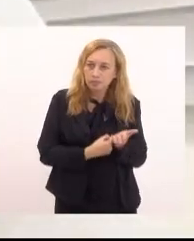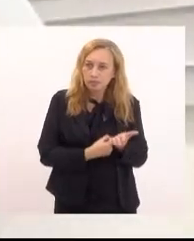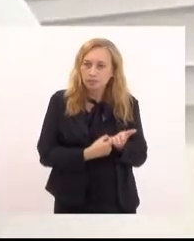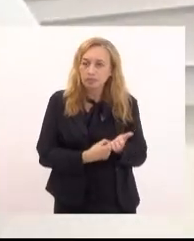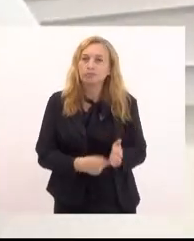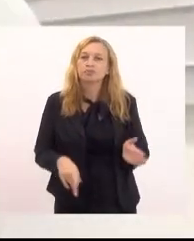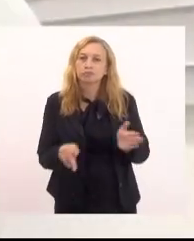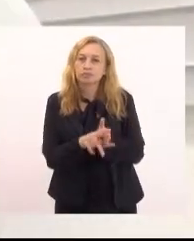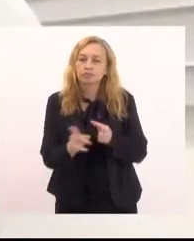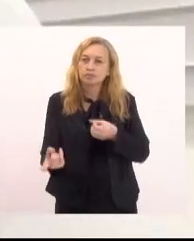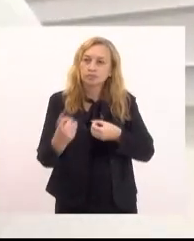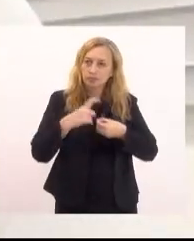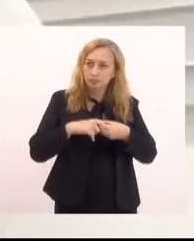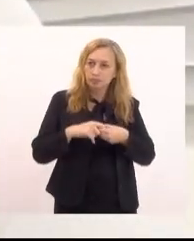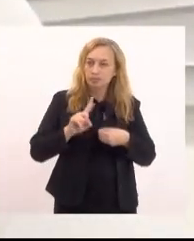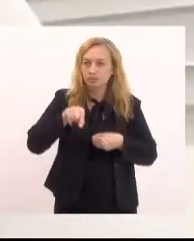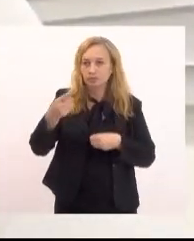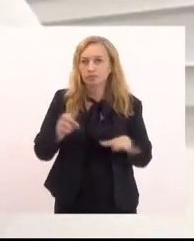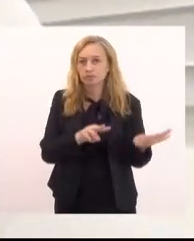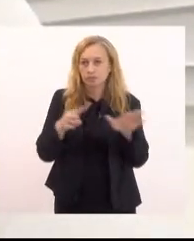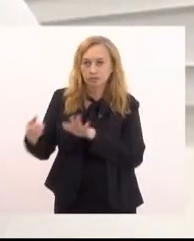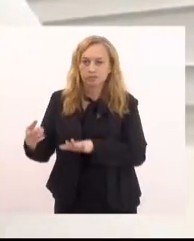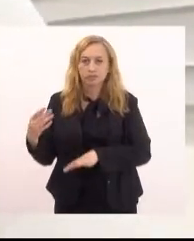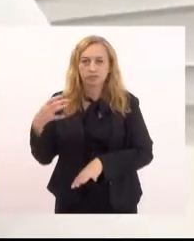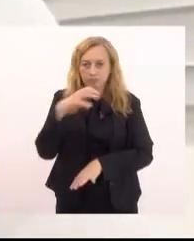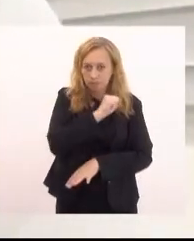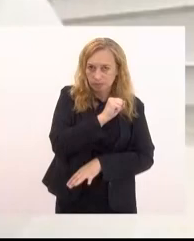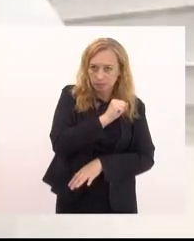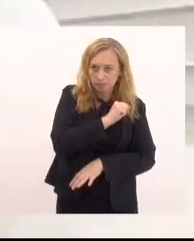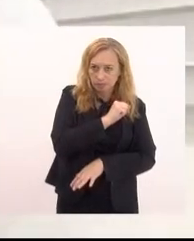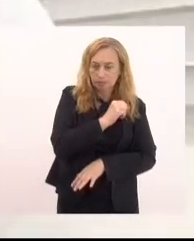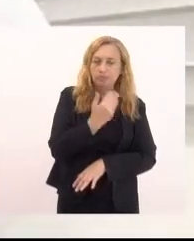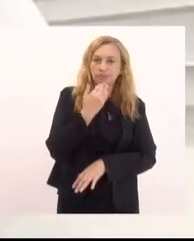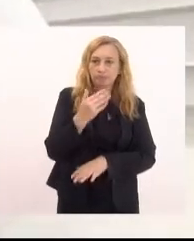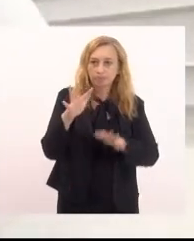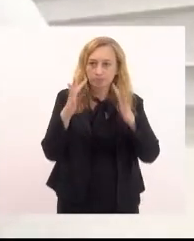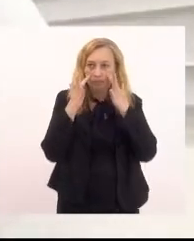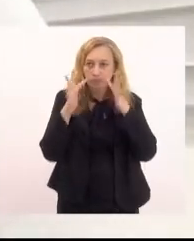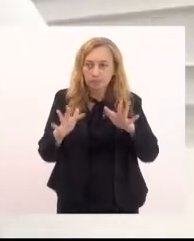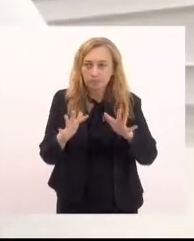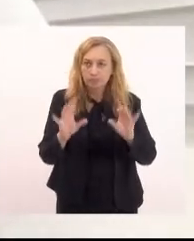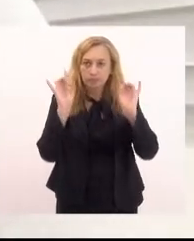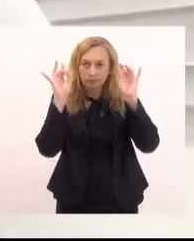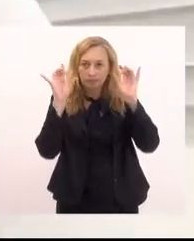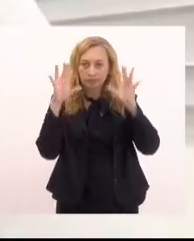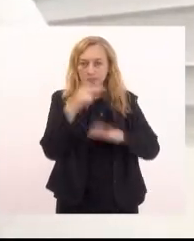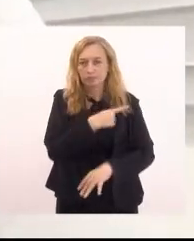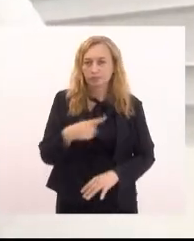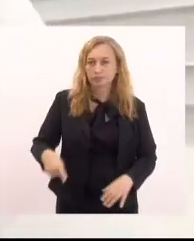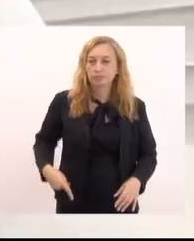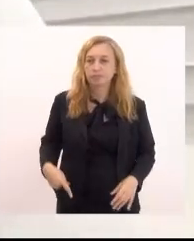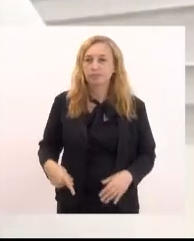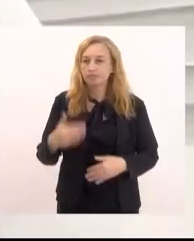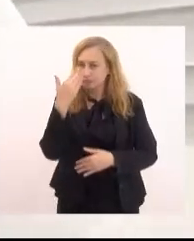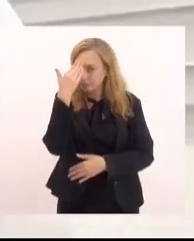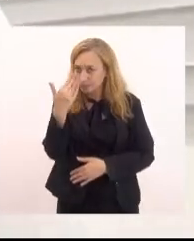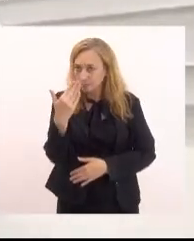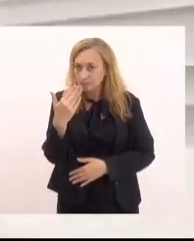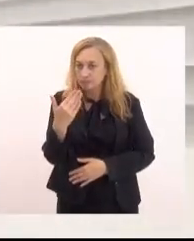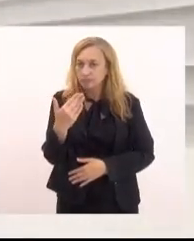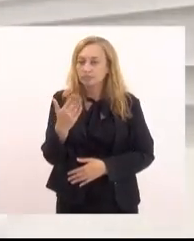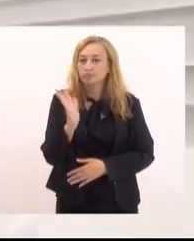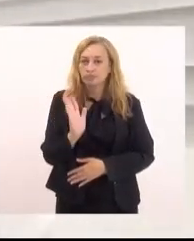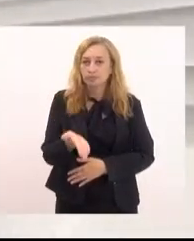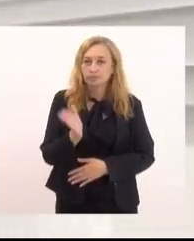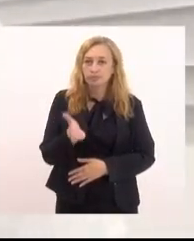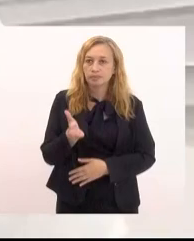que o projeto volte na semana que vem em regime de urgência. Peço atenção especial do presidente, que agradeço, inclusive, por já